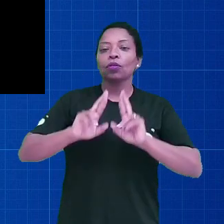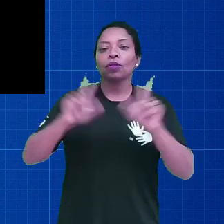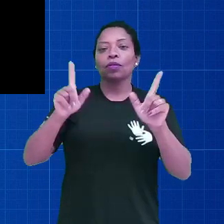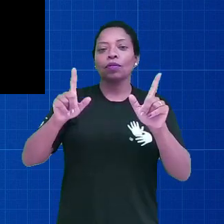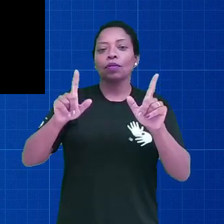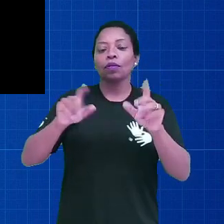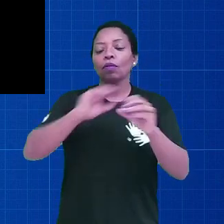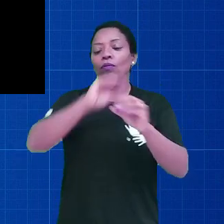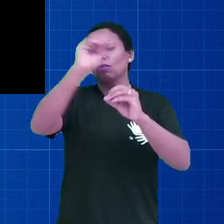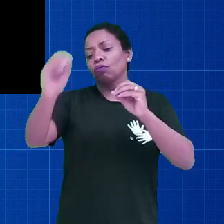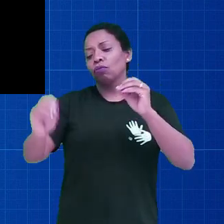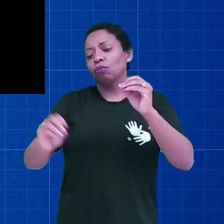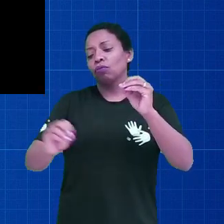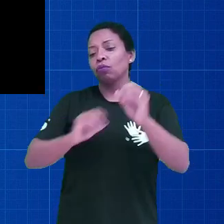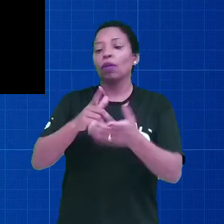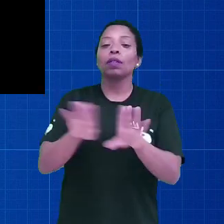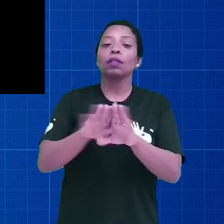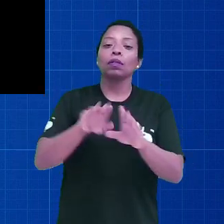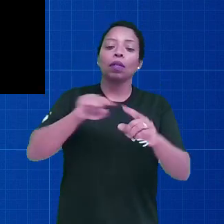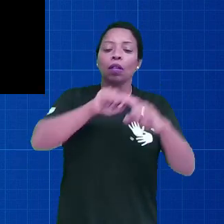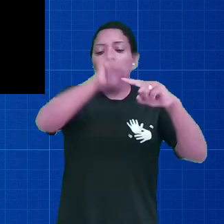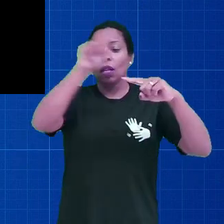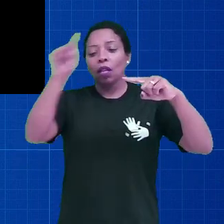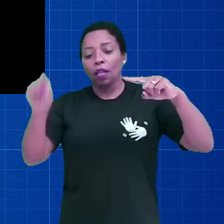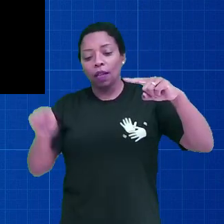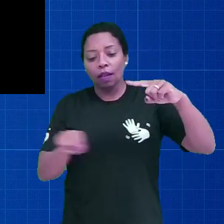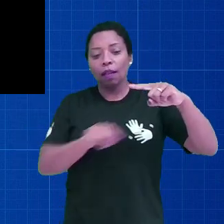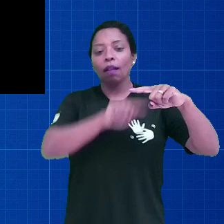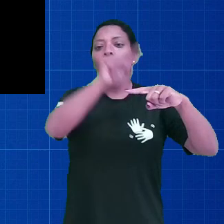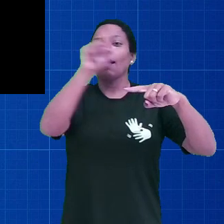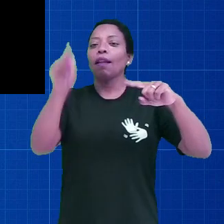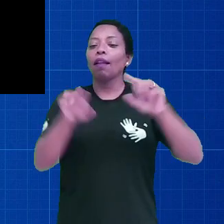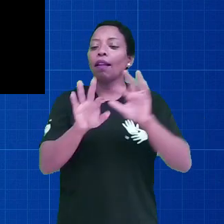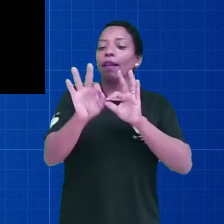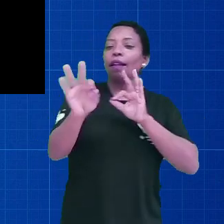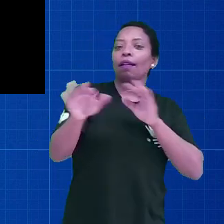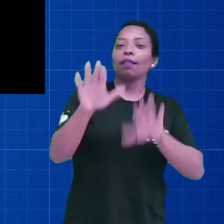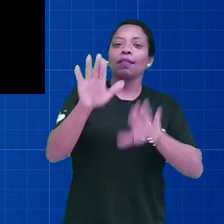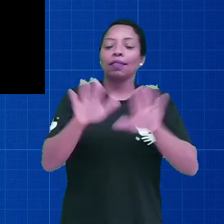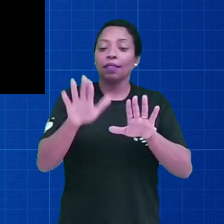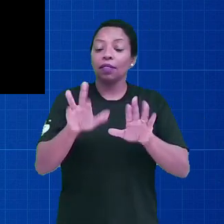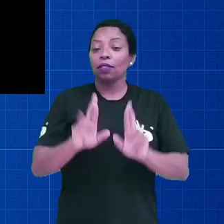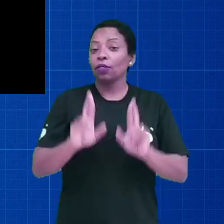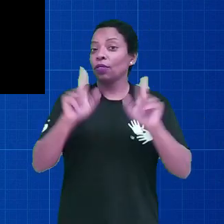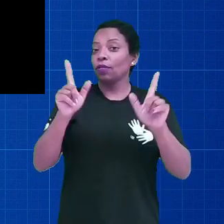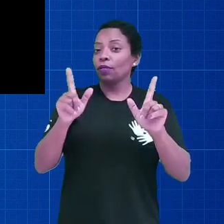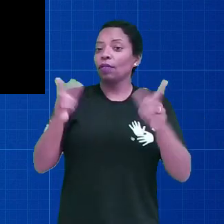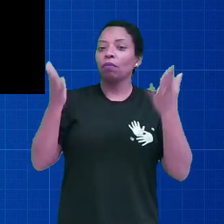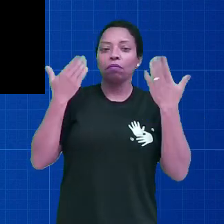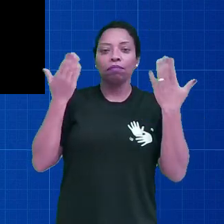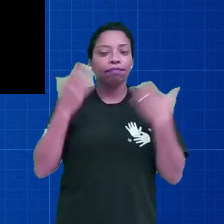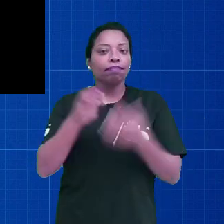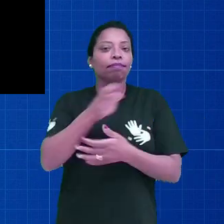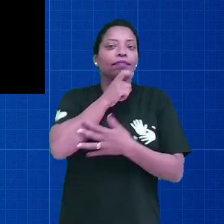mais longos, a gente não consegue, às vezes, ter a noção dele. Né? Mas notem que, nesses dois